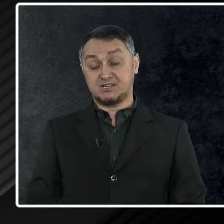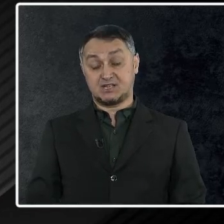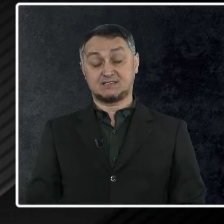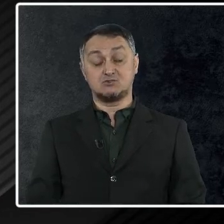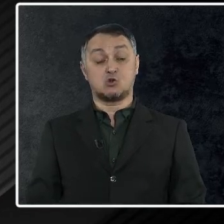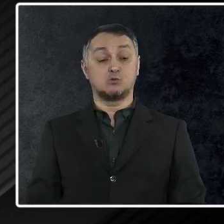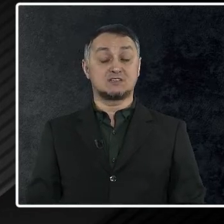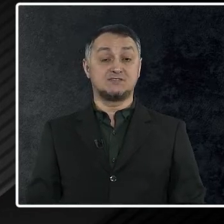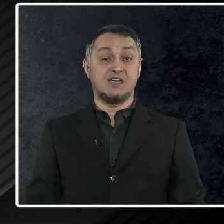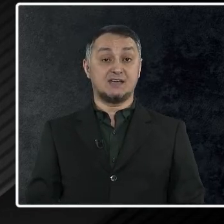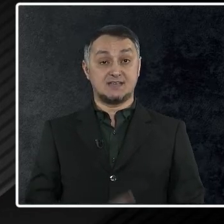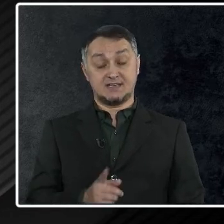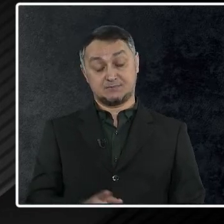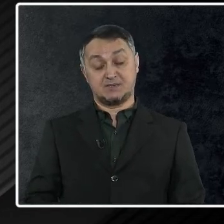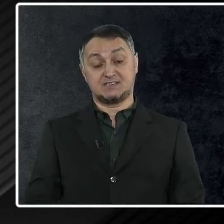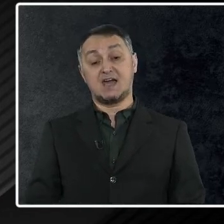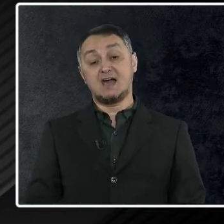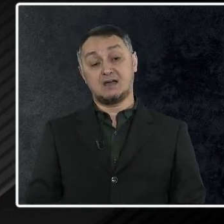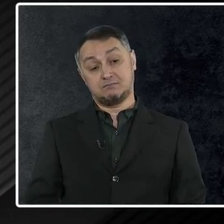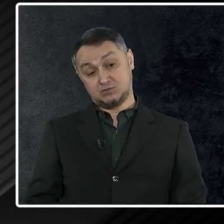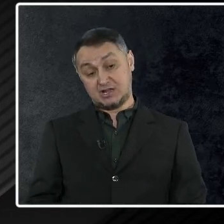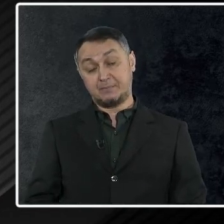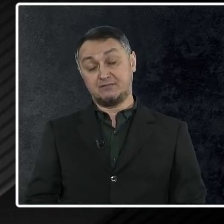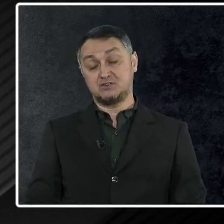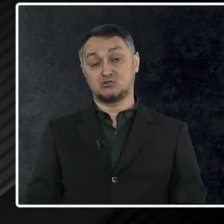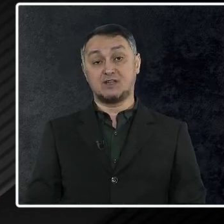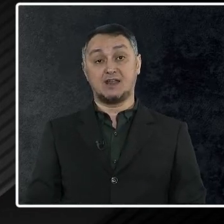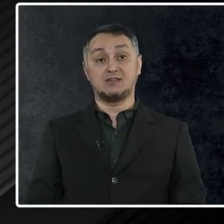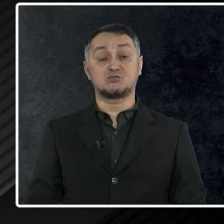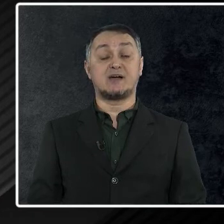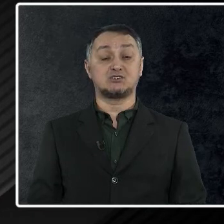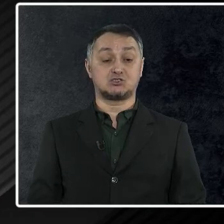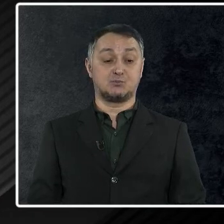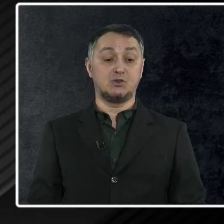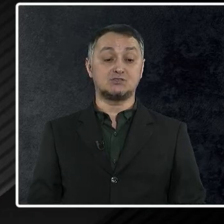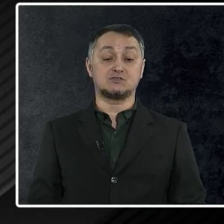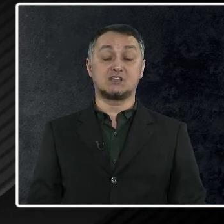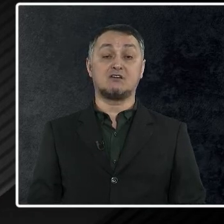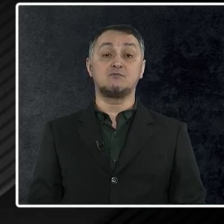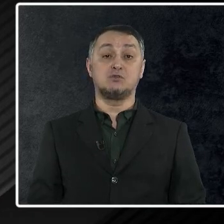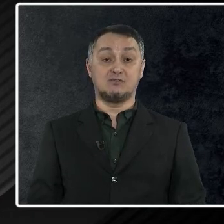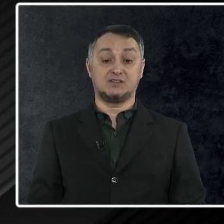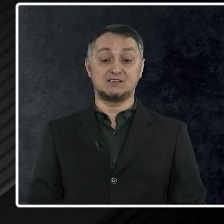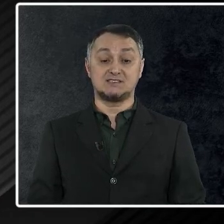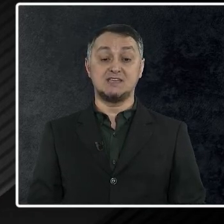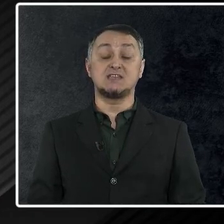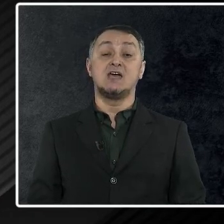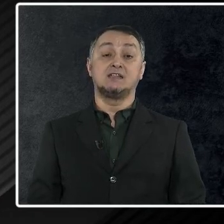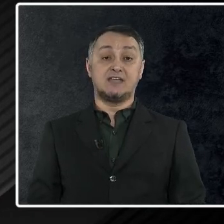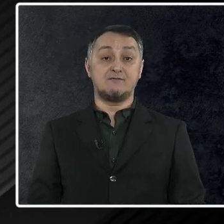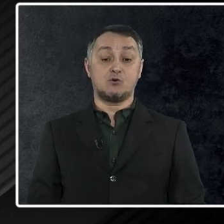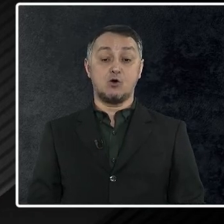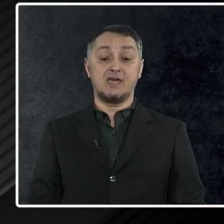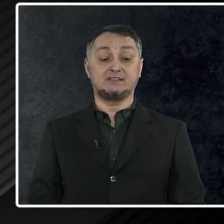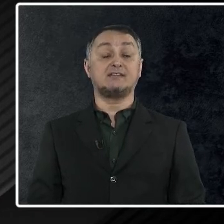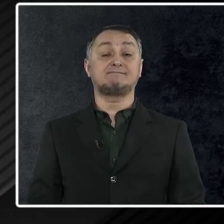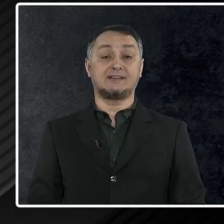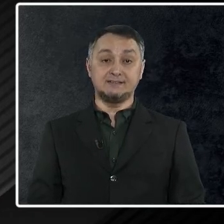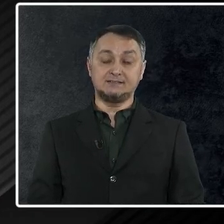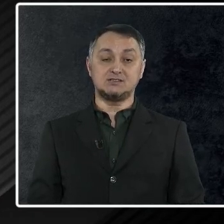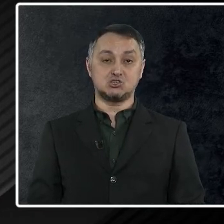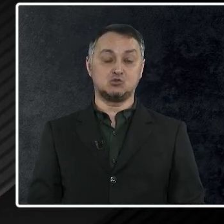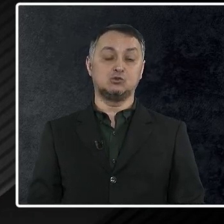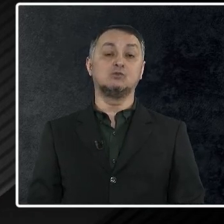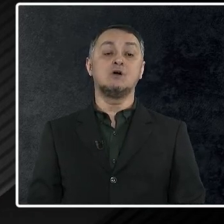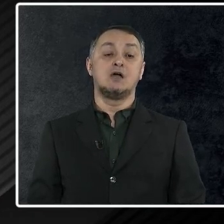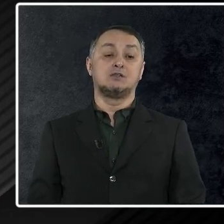essa prestação de contas via SPCA, já previsto na Lei dos Partidos Políticos, a 9.096, deve ocorrer até